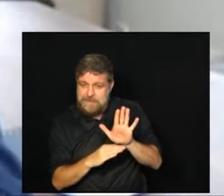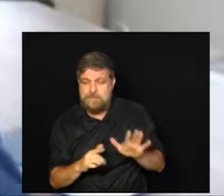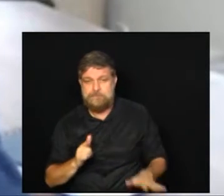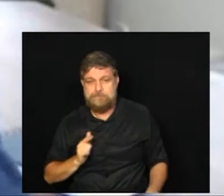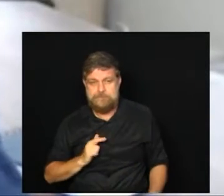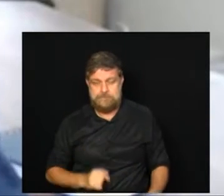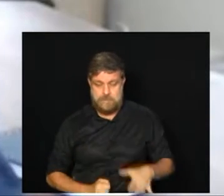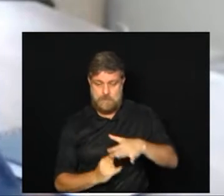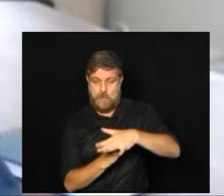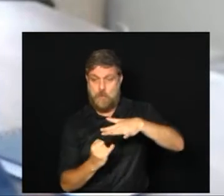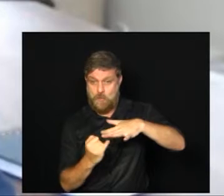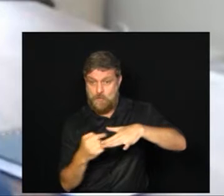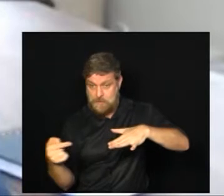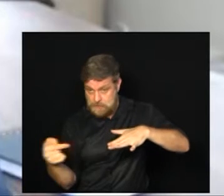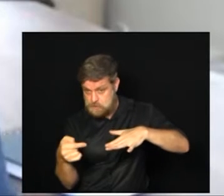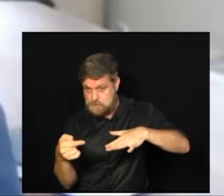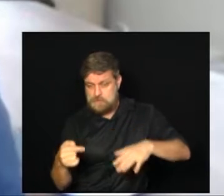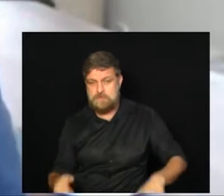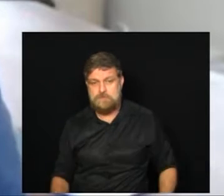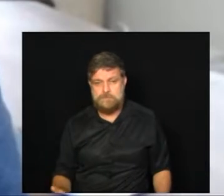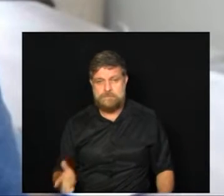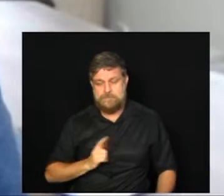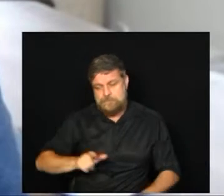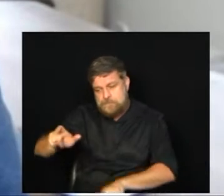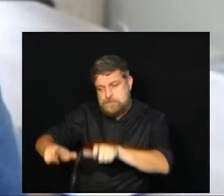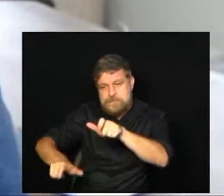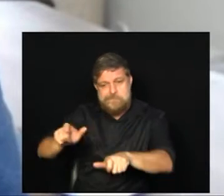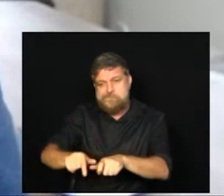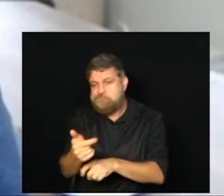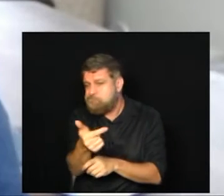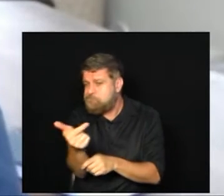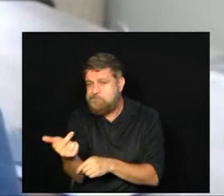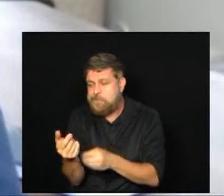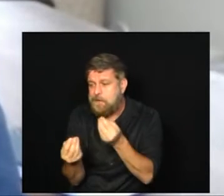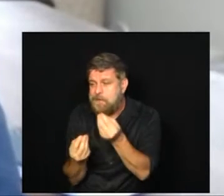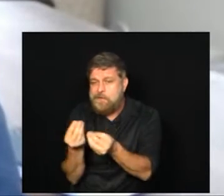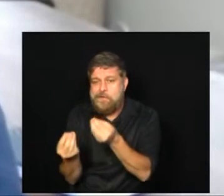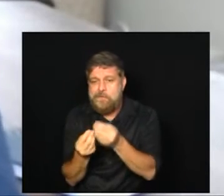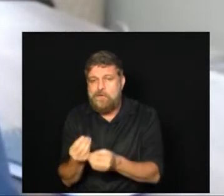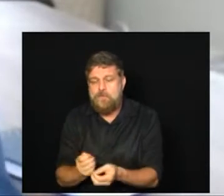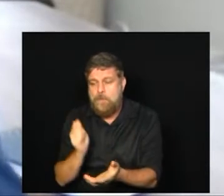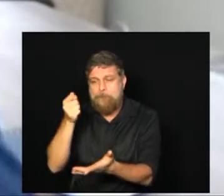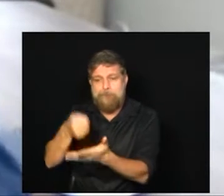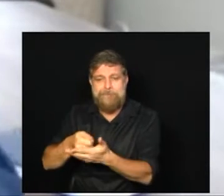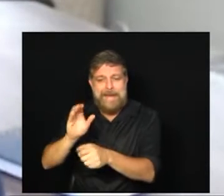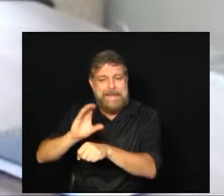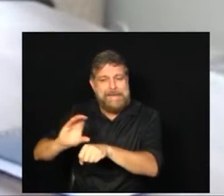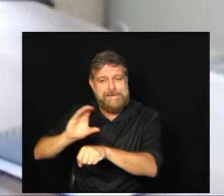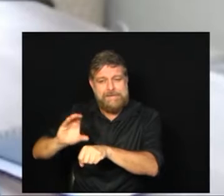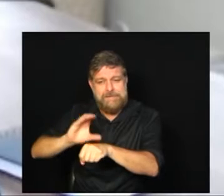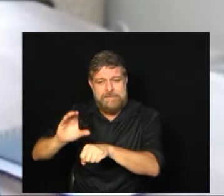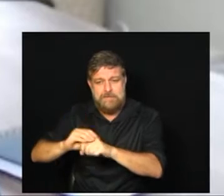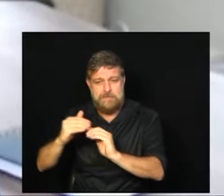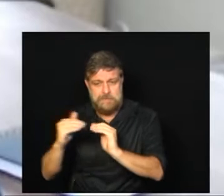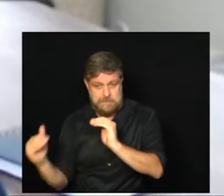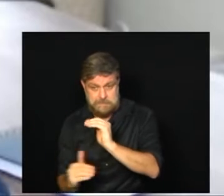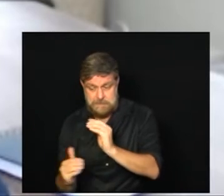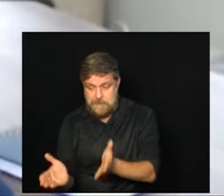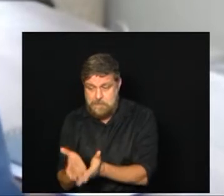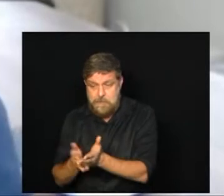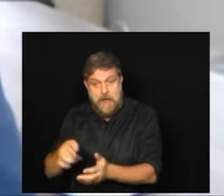um instituto para atender até pessoas que não têm condições, né, de pagar cursos e que são menos favorecidas, para que